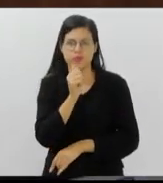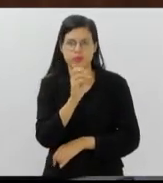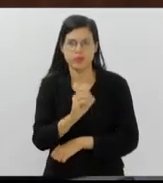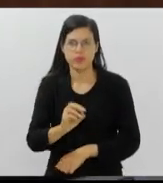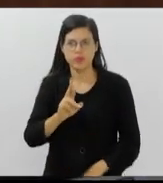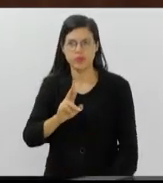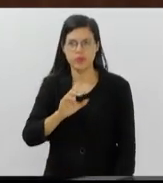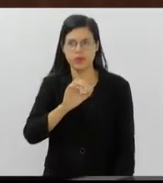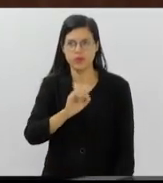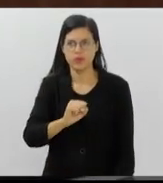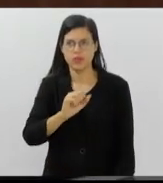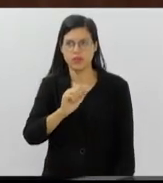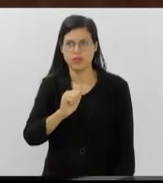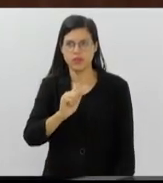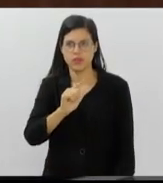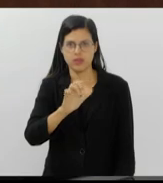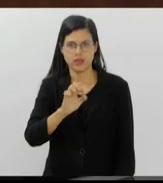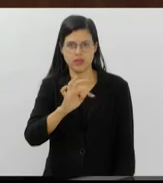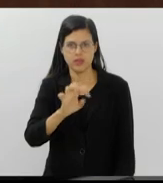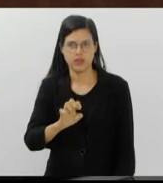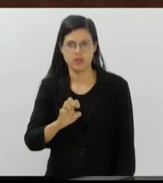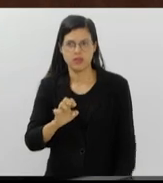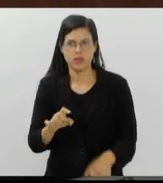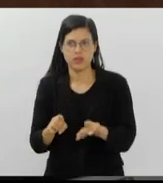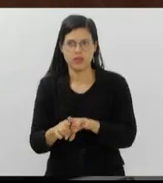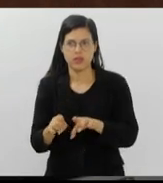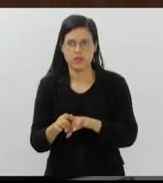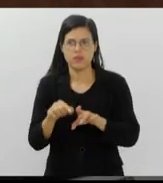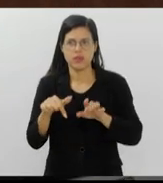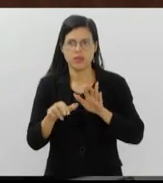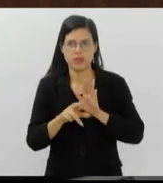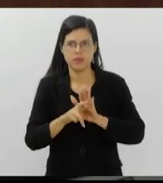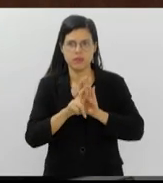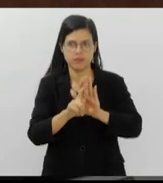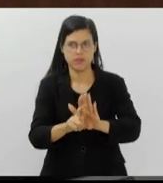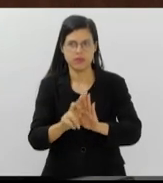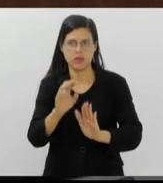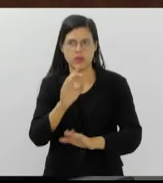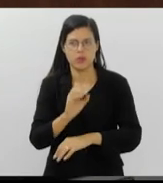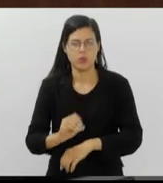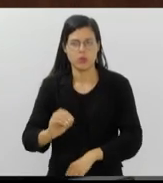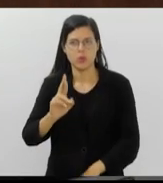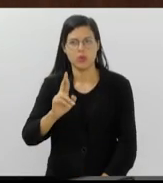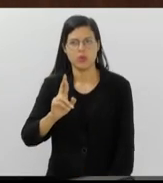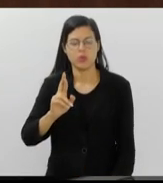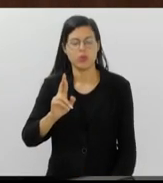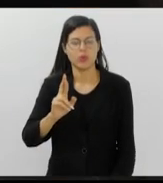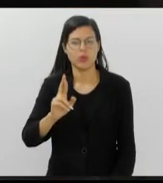Salete, eu vejo também aqui representada também a doutora